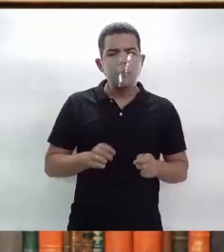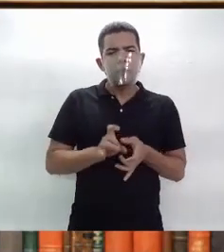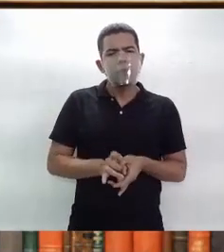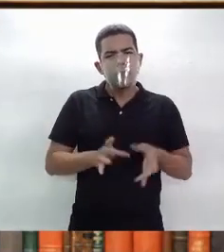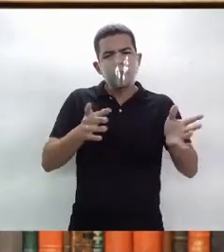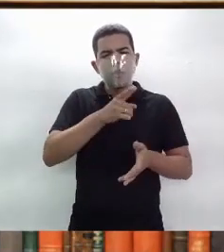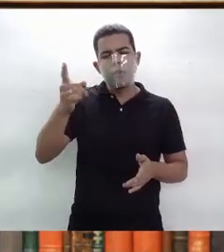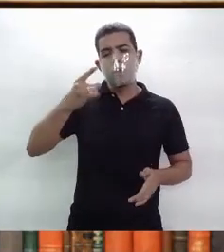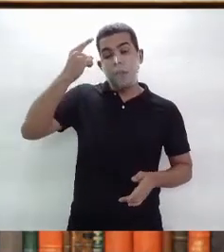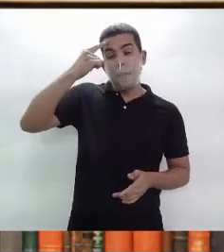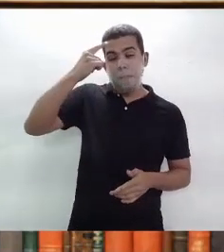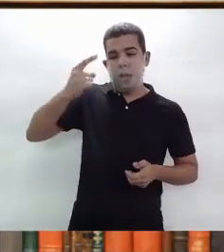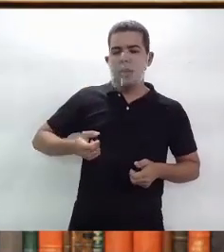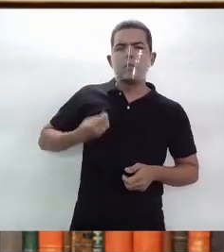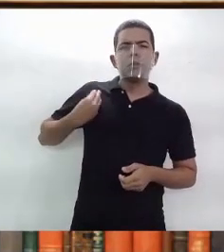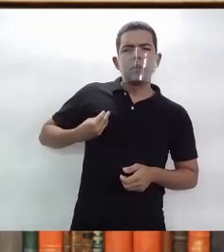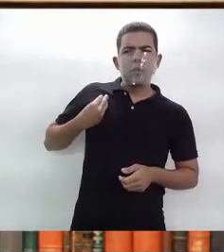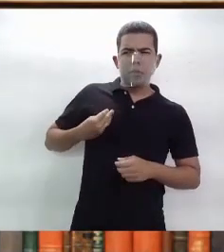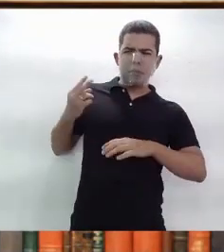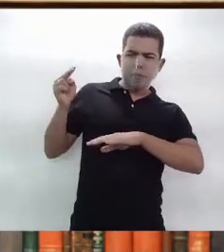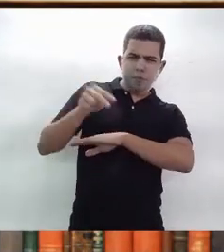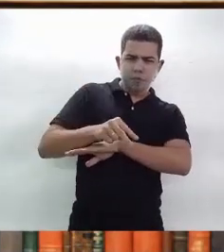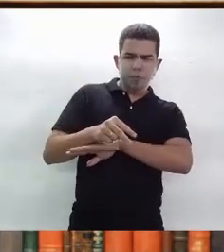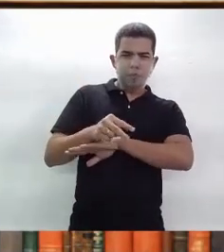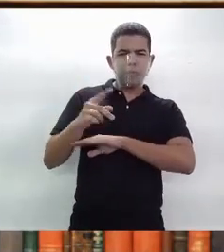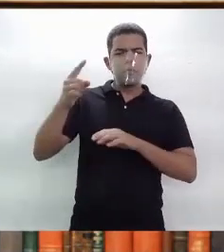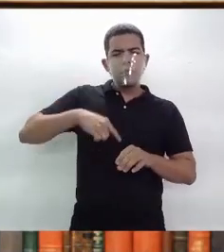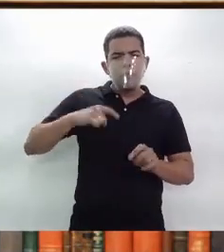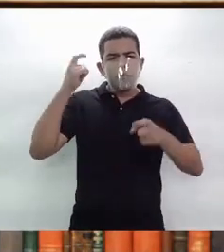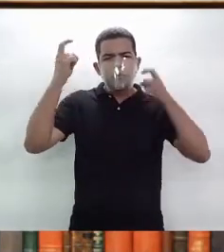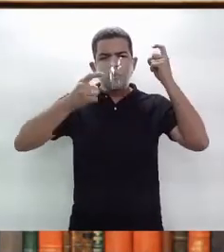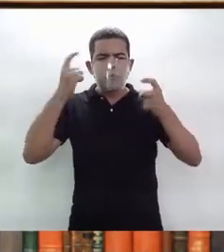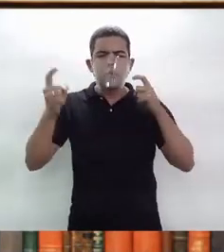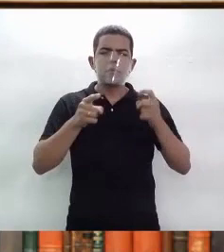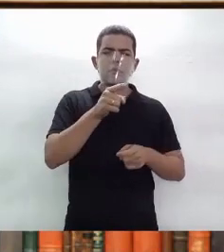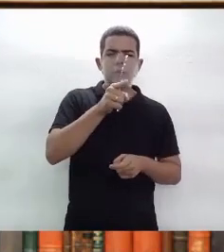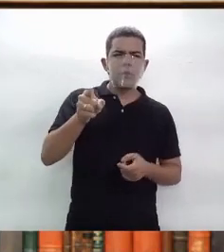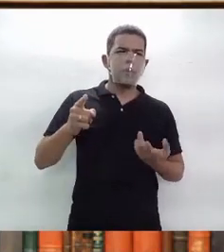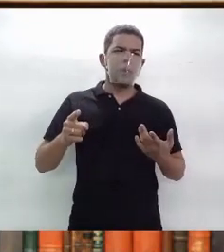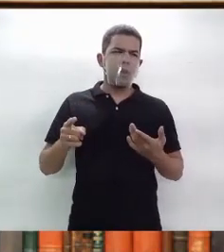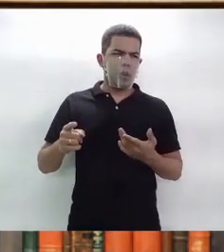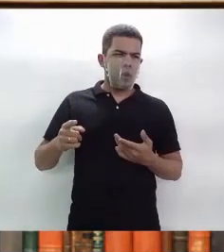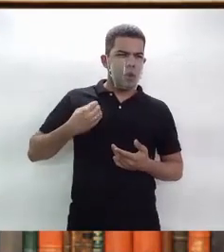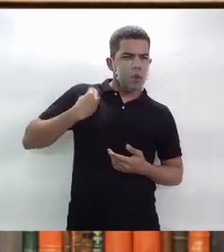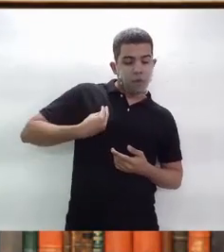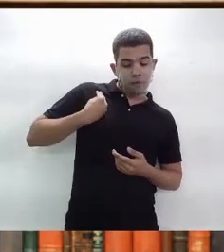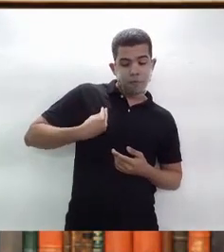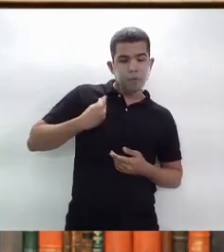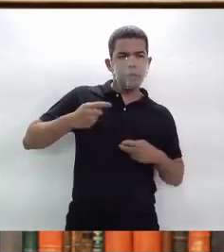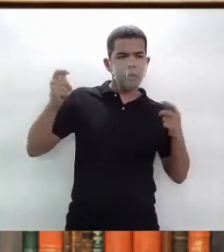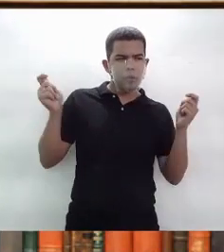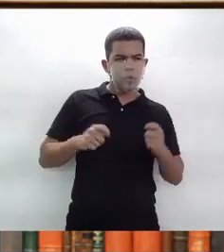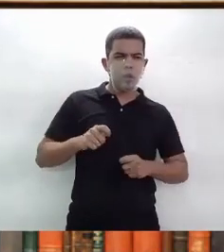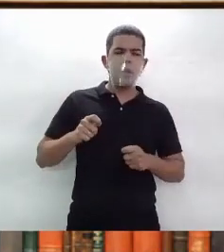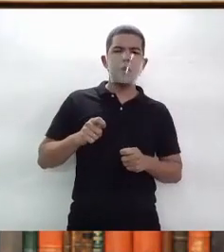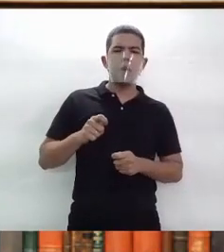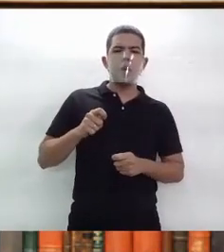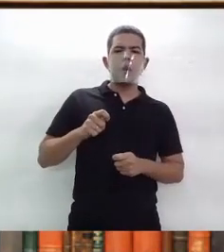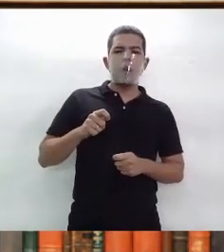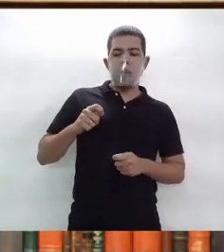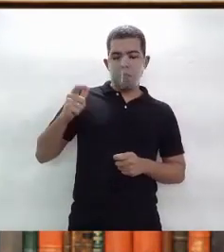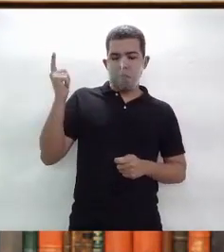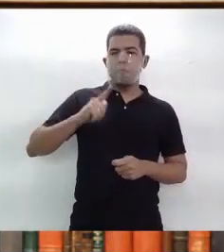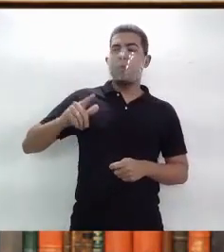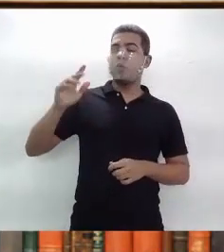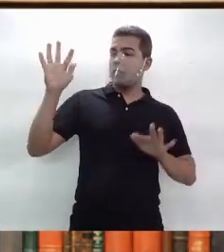você vivencie, que a gente está preocupado sim com todo o carinho, que você vivencie a oportunidade de ser feliz a